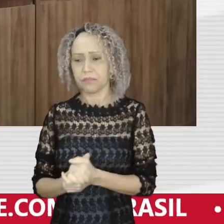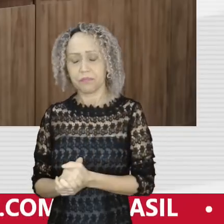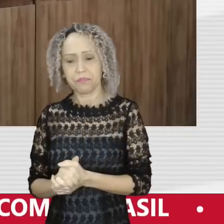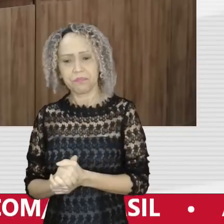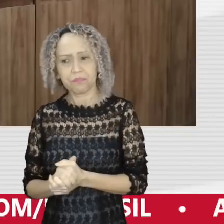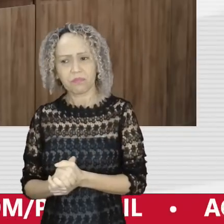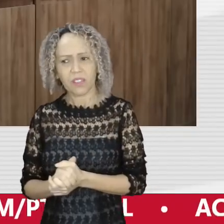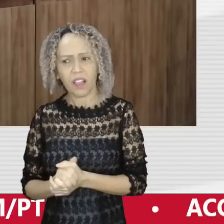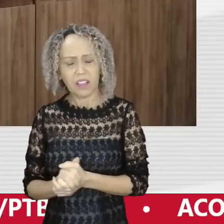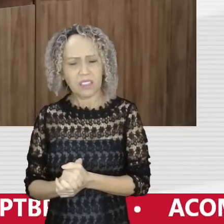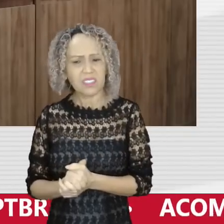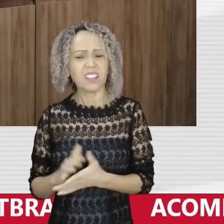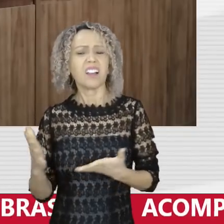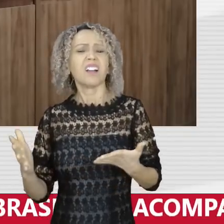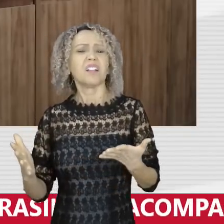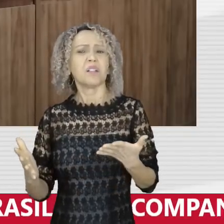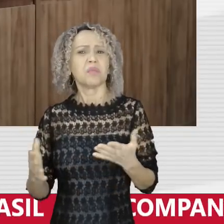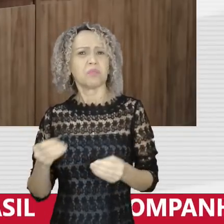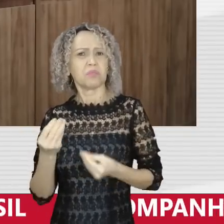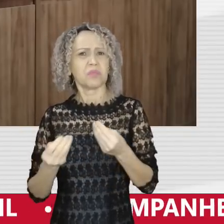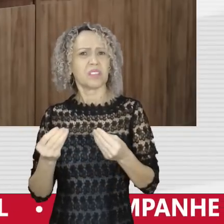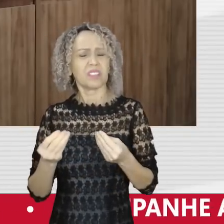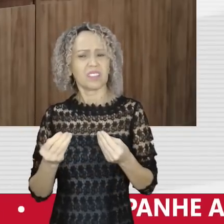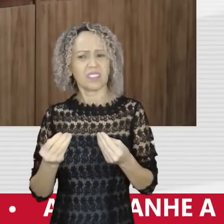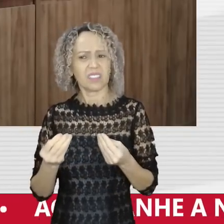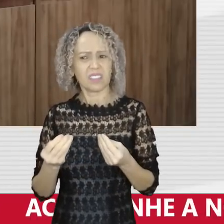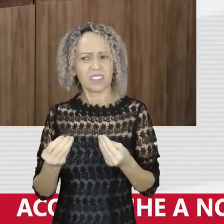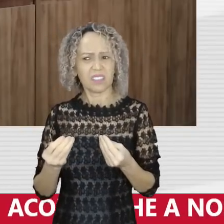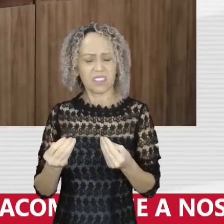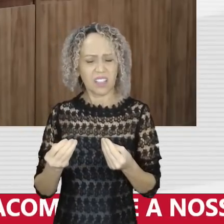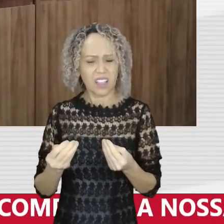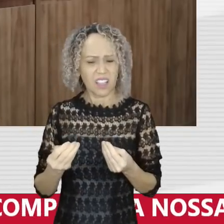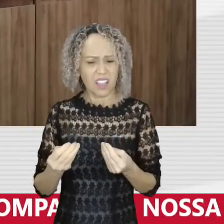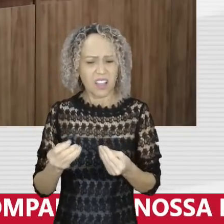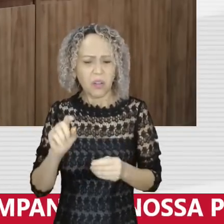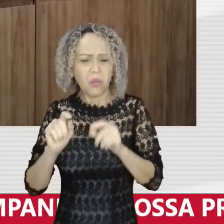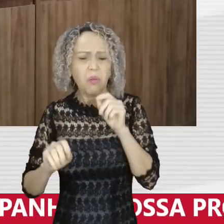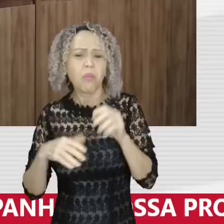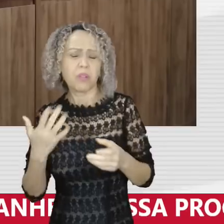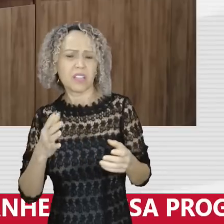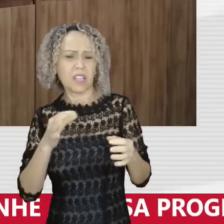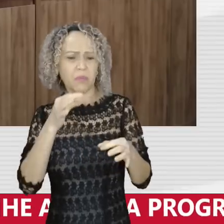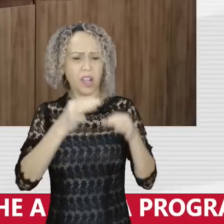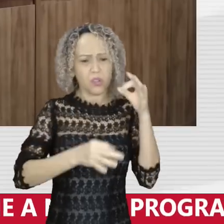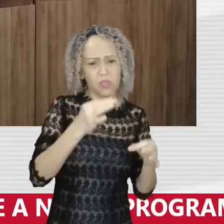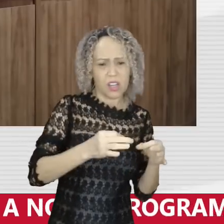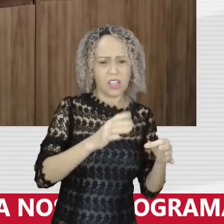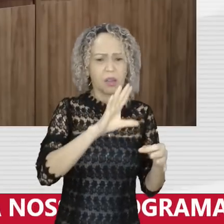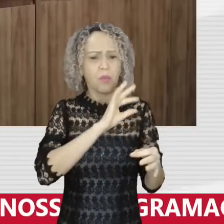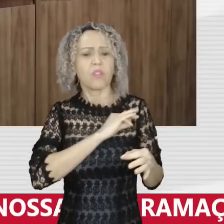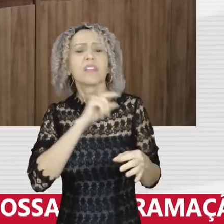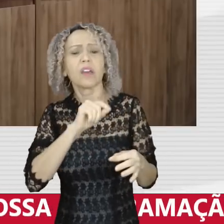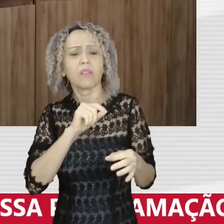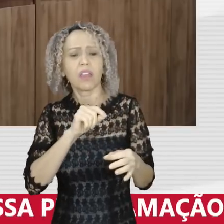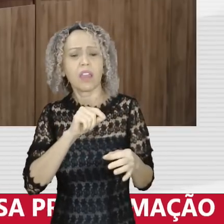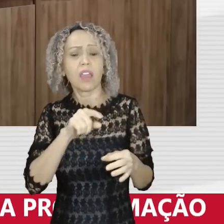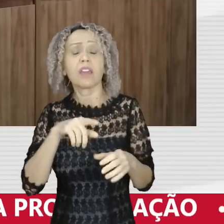E quando esses direitos são ameaçados muito por certas pessoas, eles não podem ficar omissos, né? É disso que nós estamos falando, né,